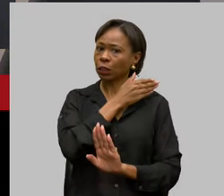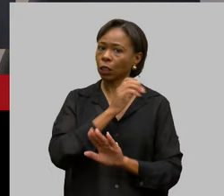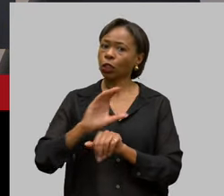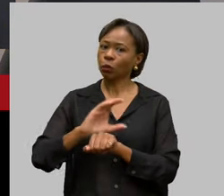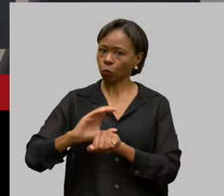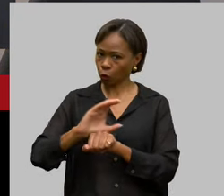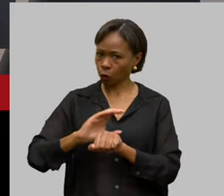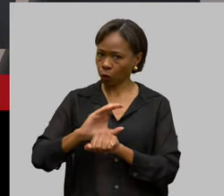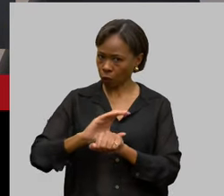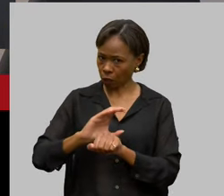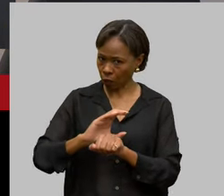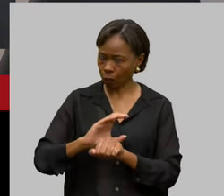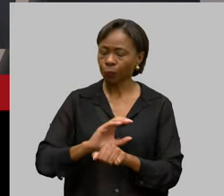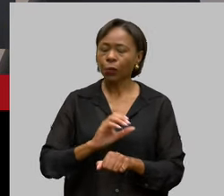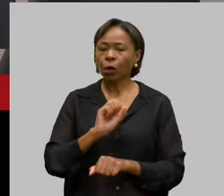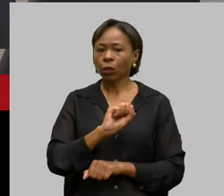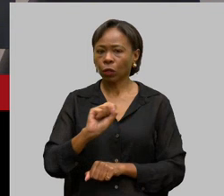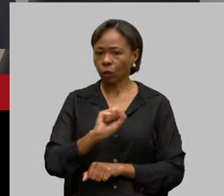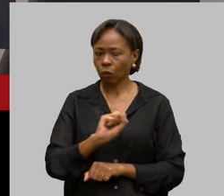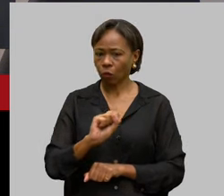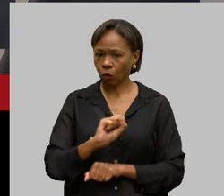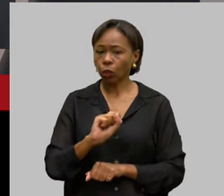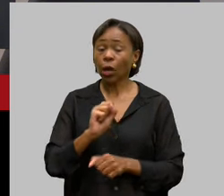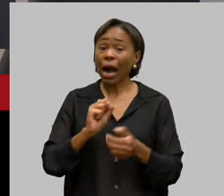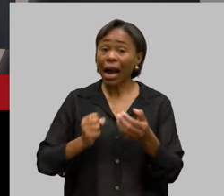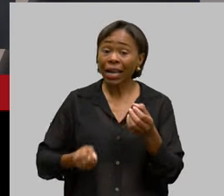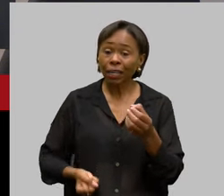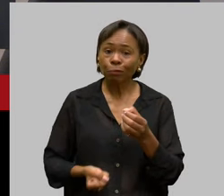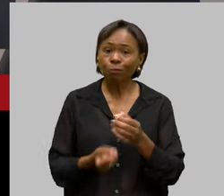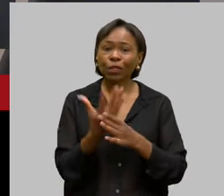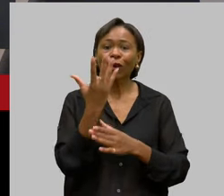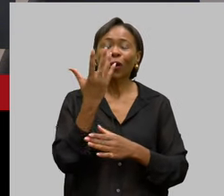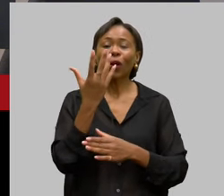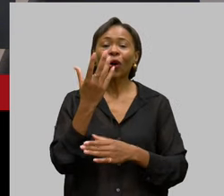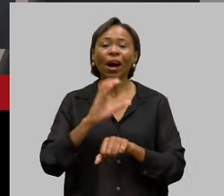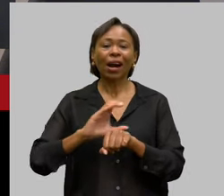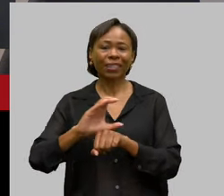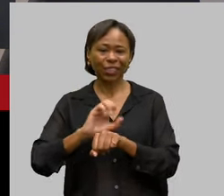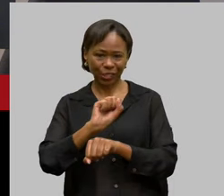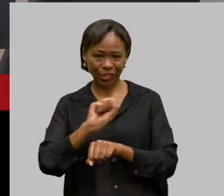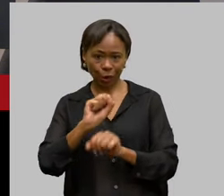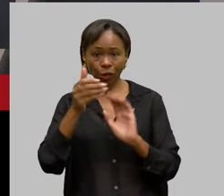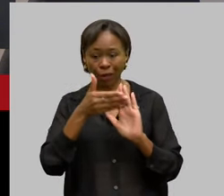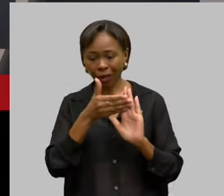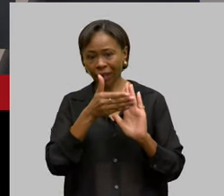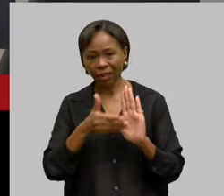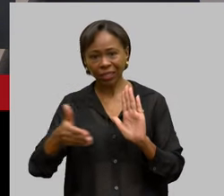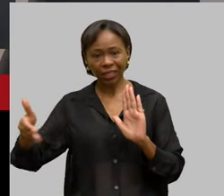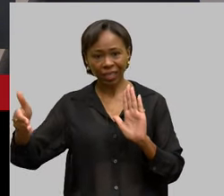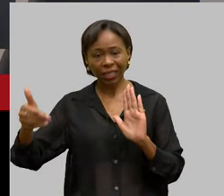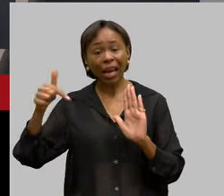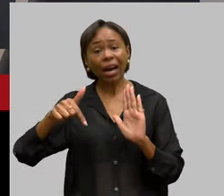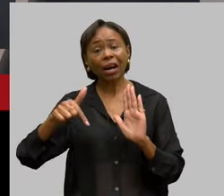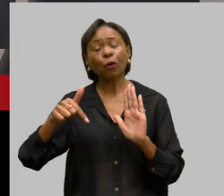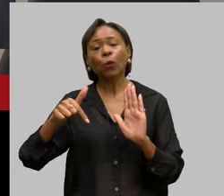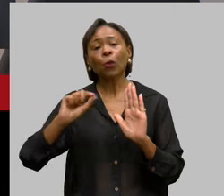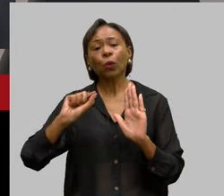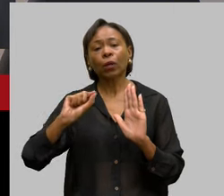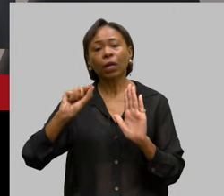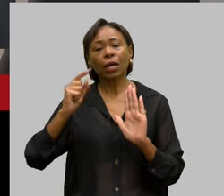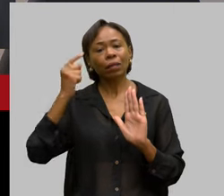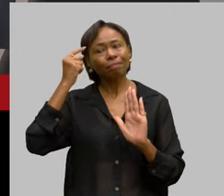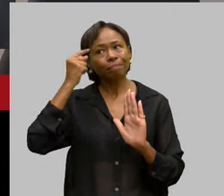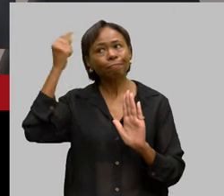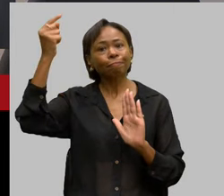que publicada né ou promulgada a Constituição de 88 eh vem a ideia efetiva da Constituição de um regime